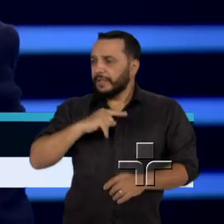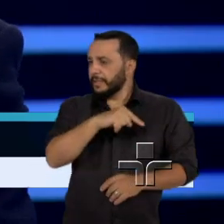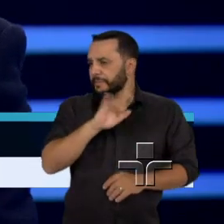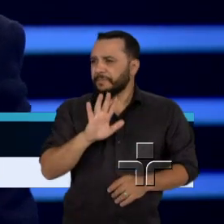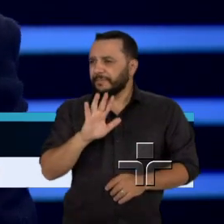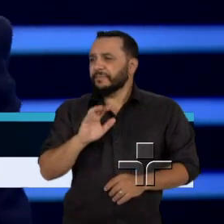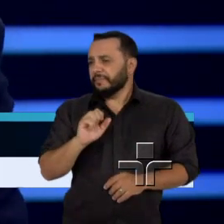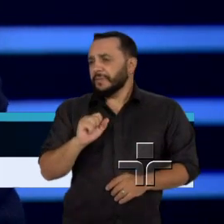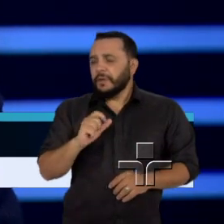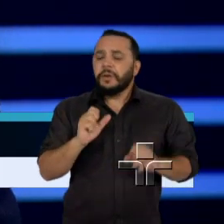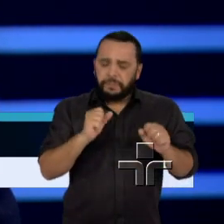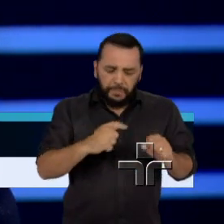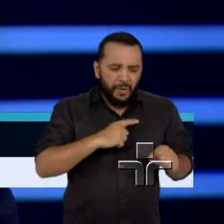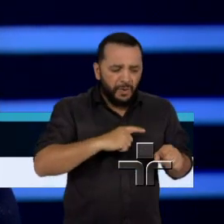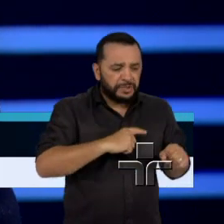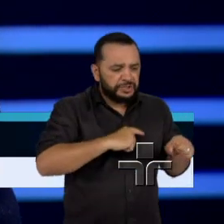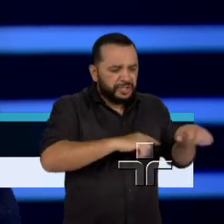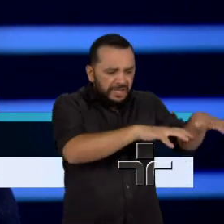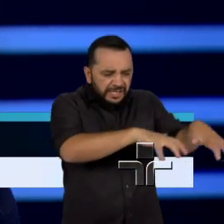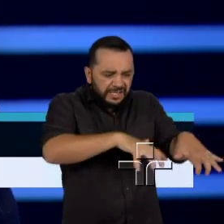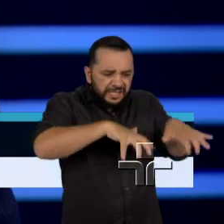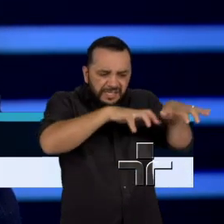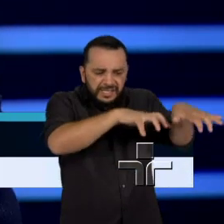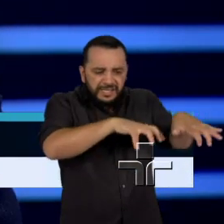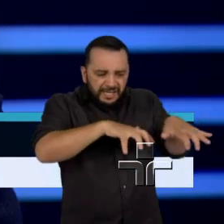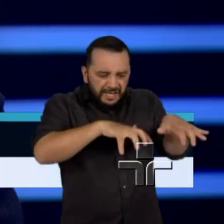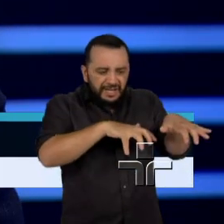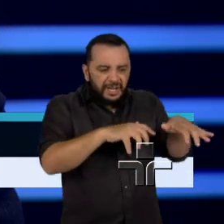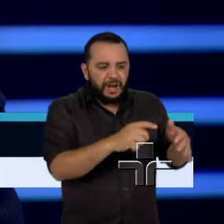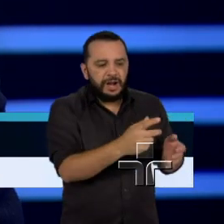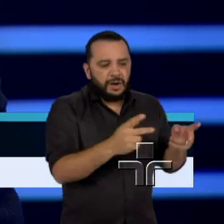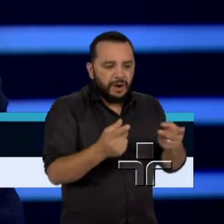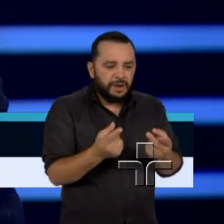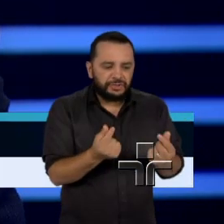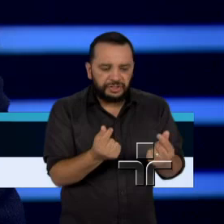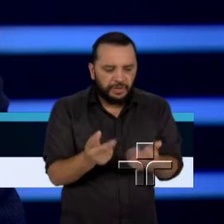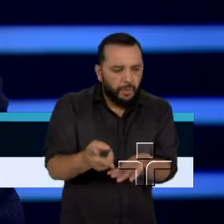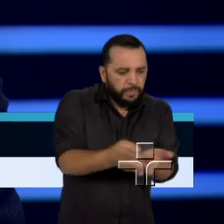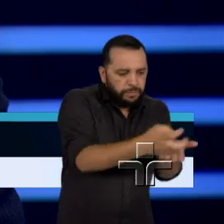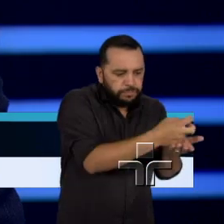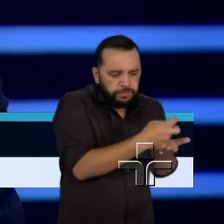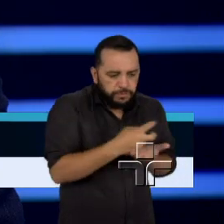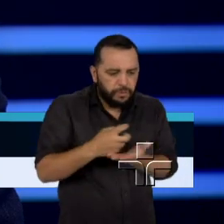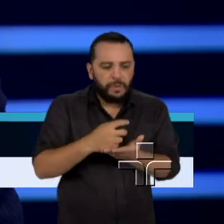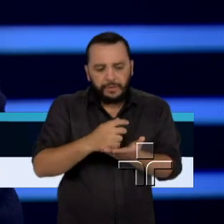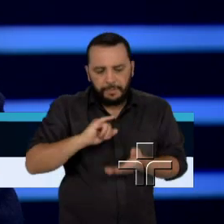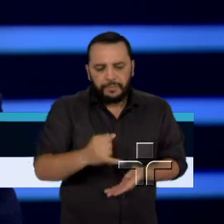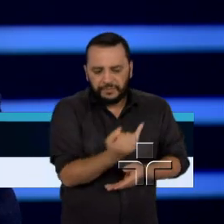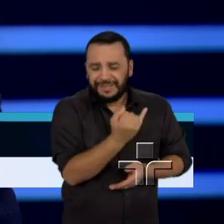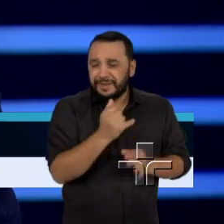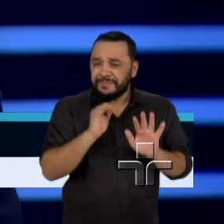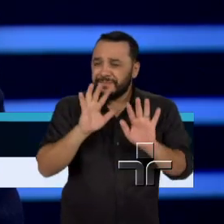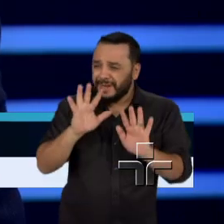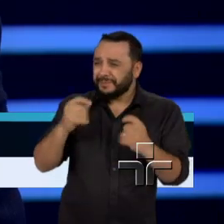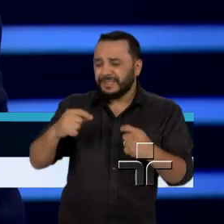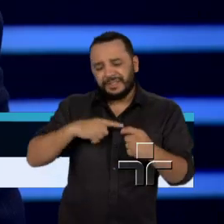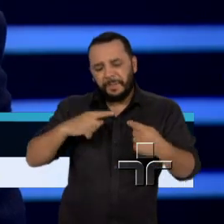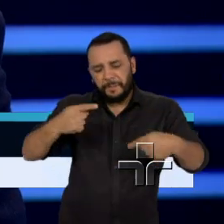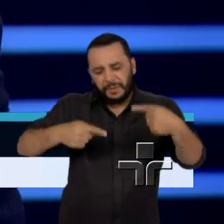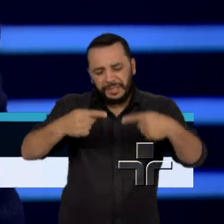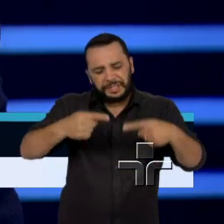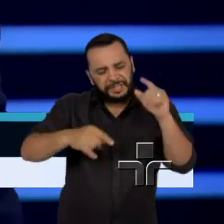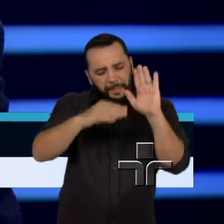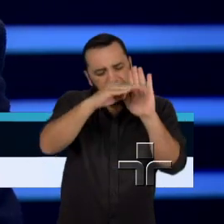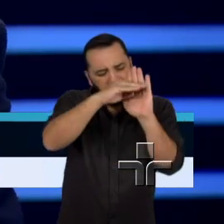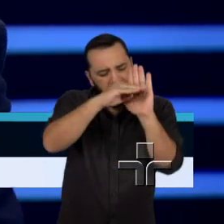em riqueza para o país. Eu diria também que, no limite, se você tivesse uma política bem desenhada para isso, a